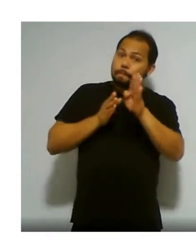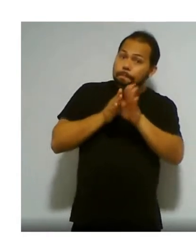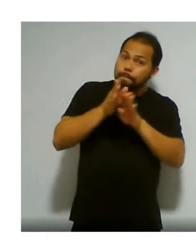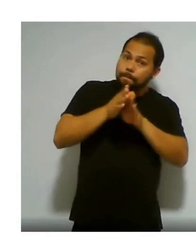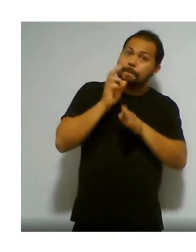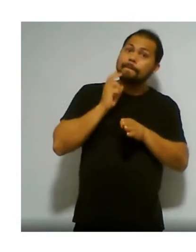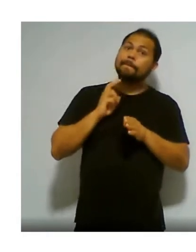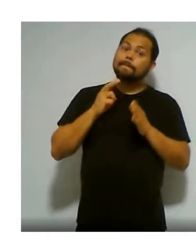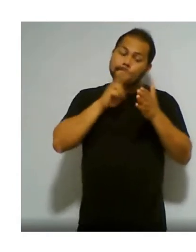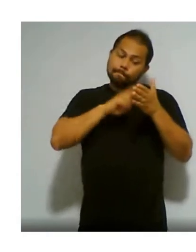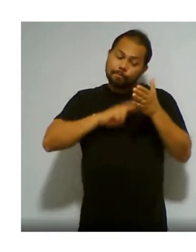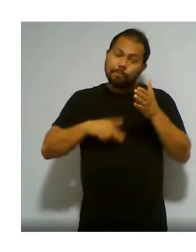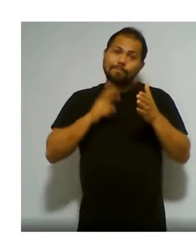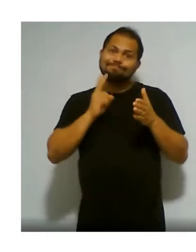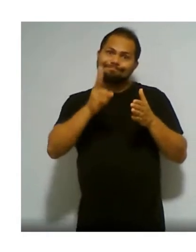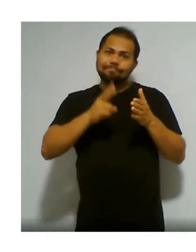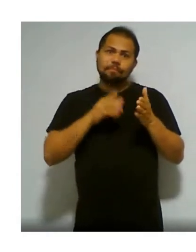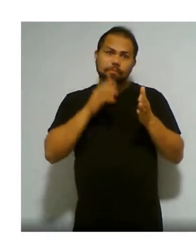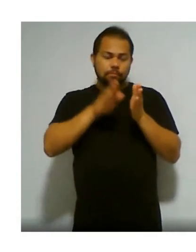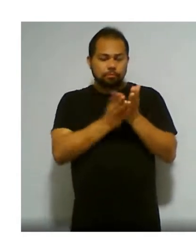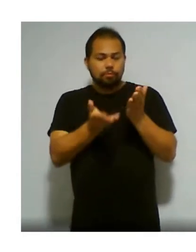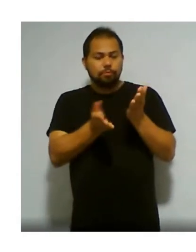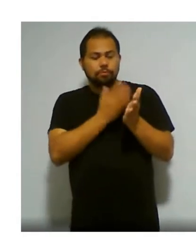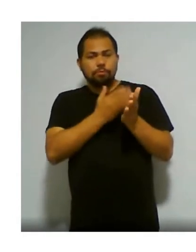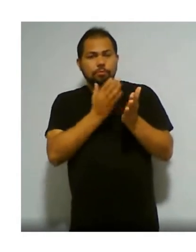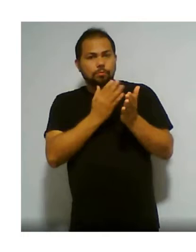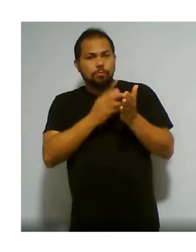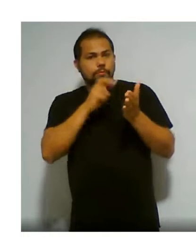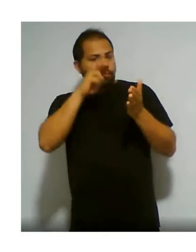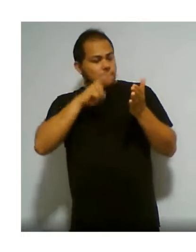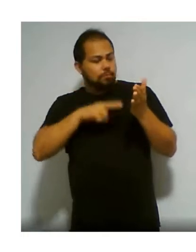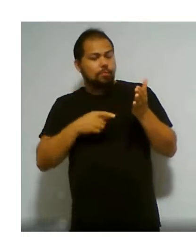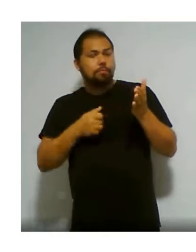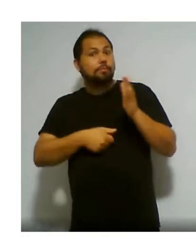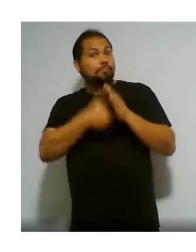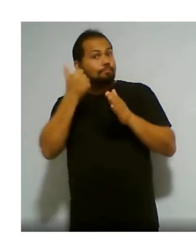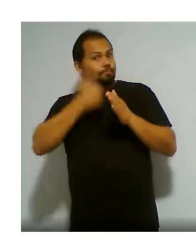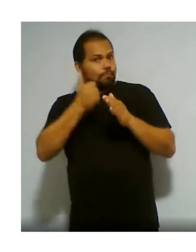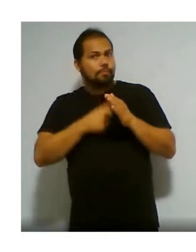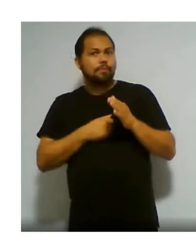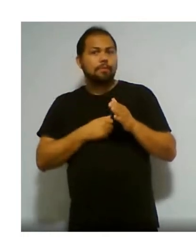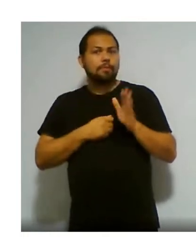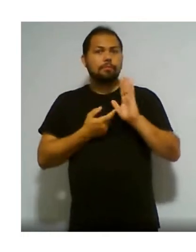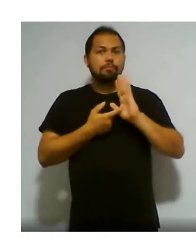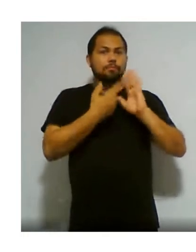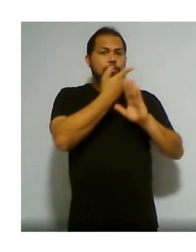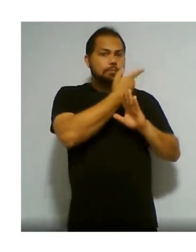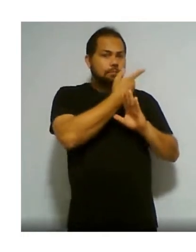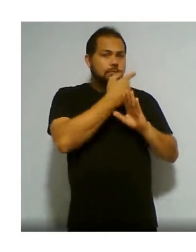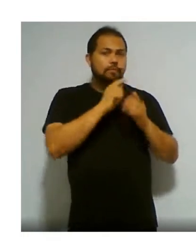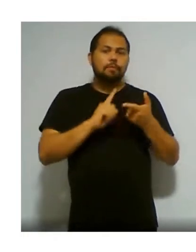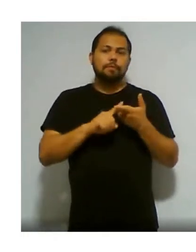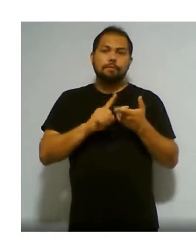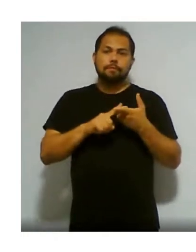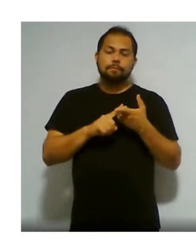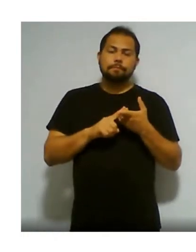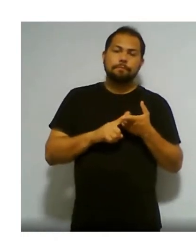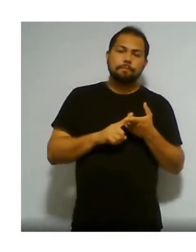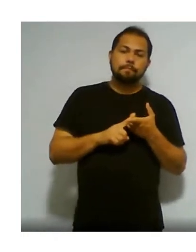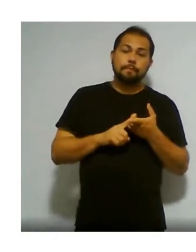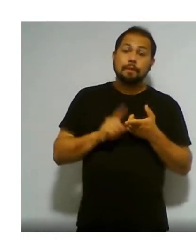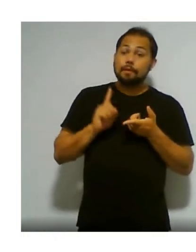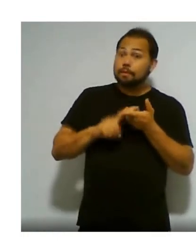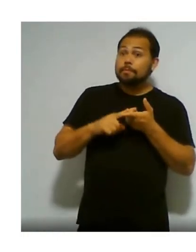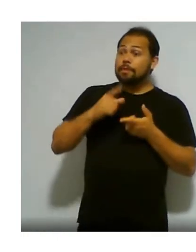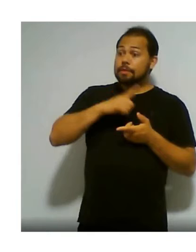né? Tanto da placa-mãe quanto das conexões aqui do painel frontal. Aqui são os locais de encaixe da